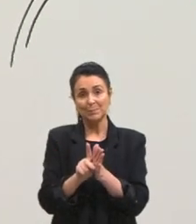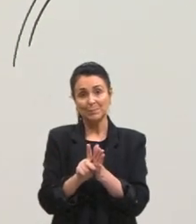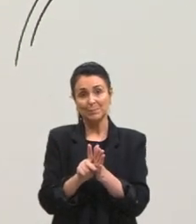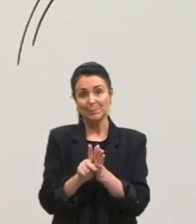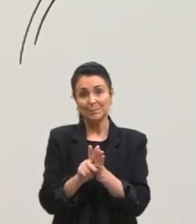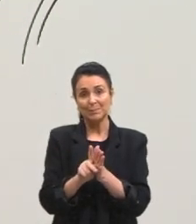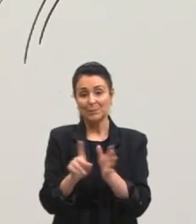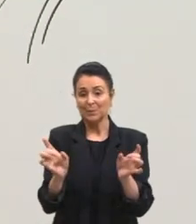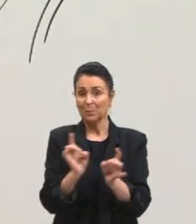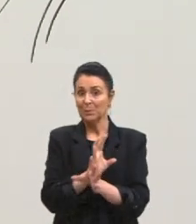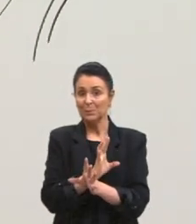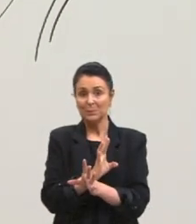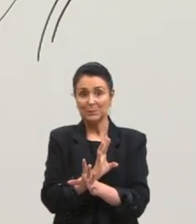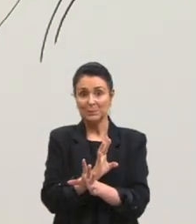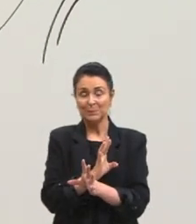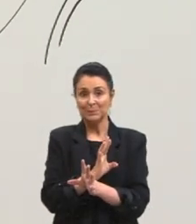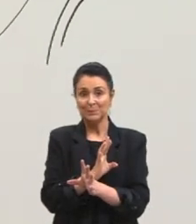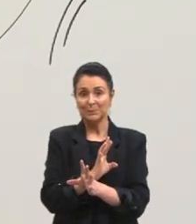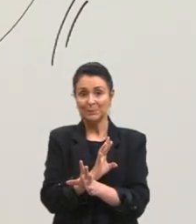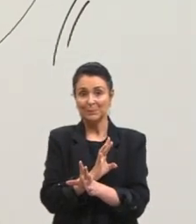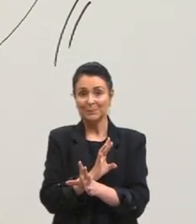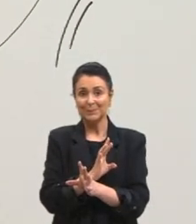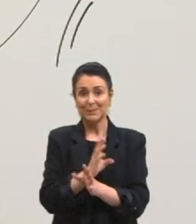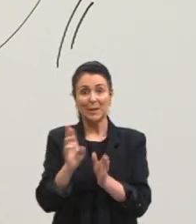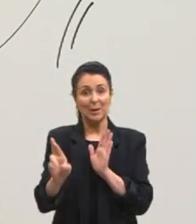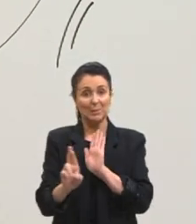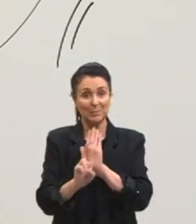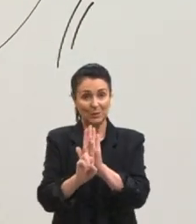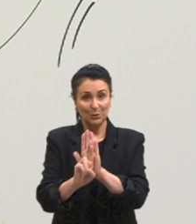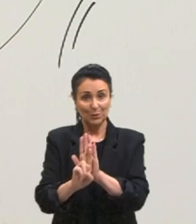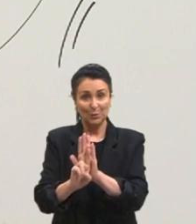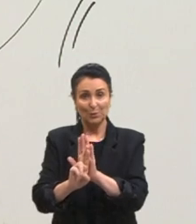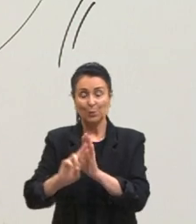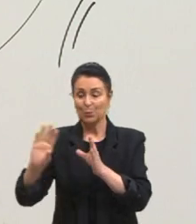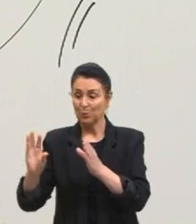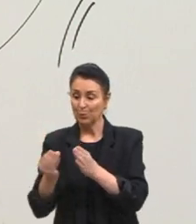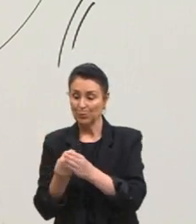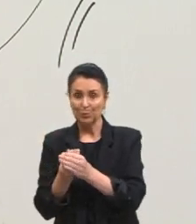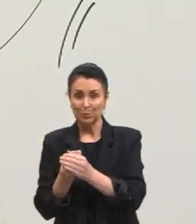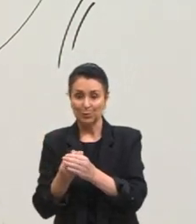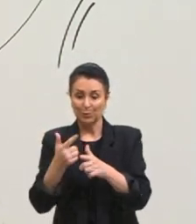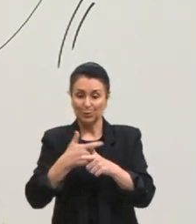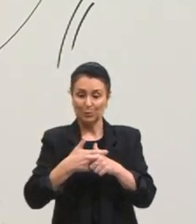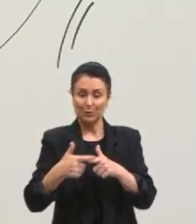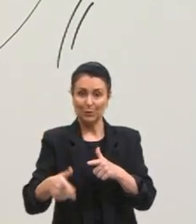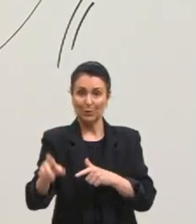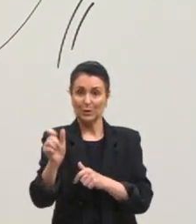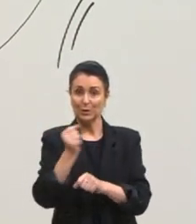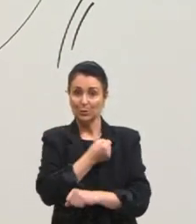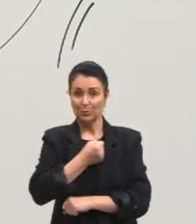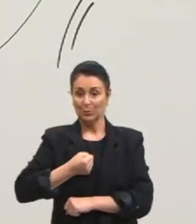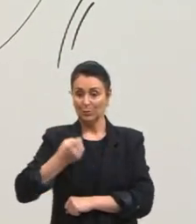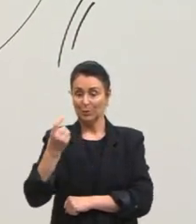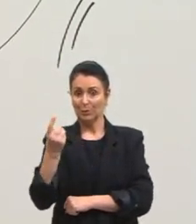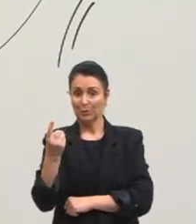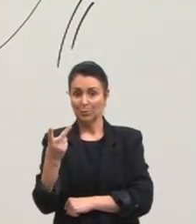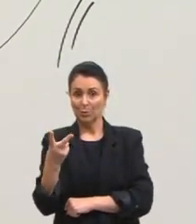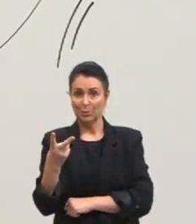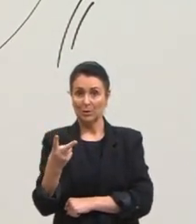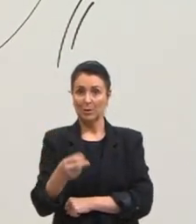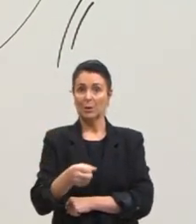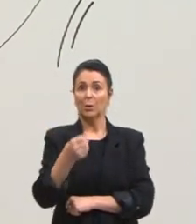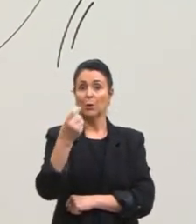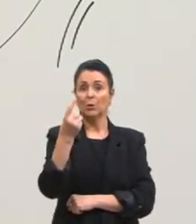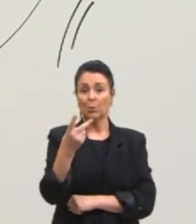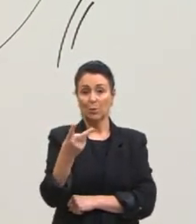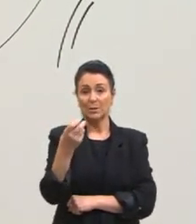12. Tcharam! Está pronto, então. Aqui eu determinei os divisores de 12. Então, 12, 6, 4, 3,